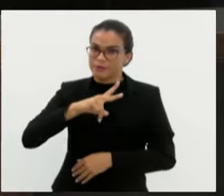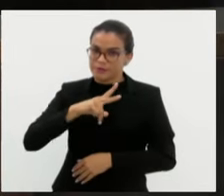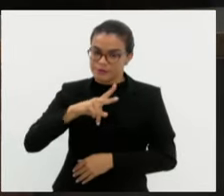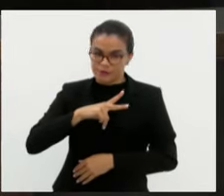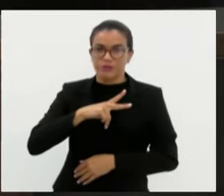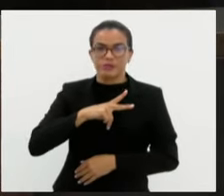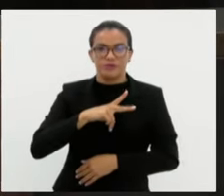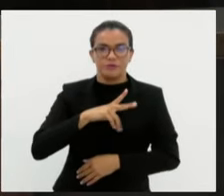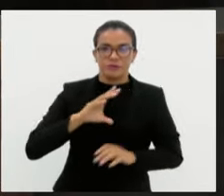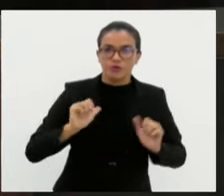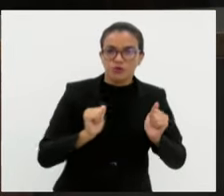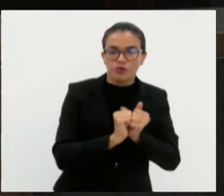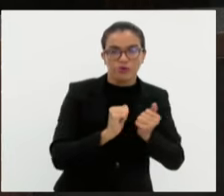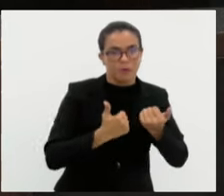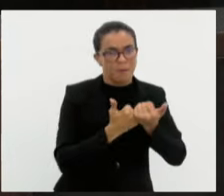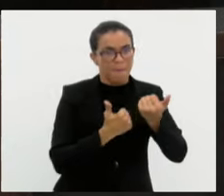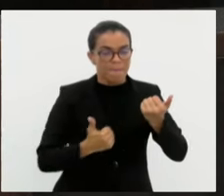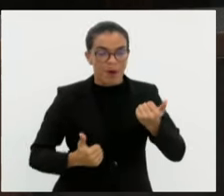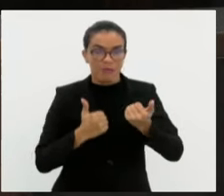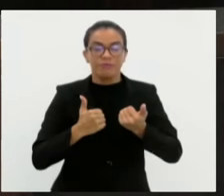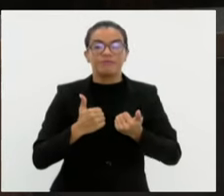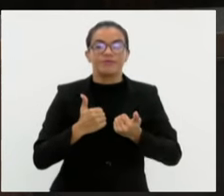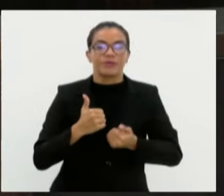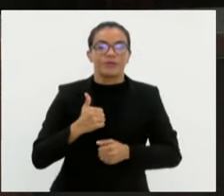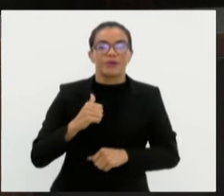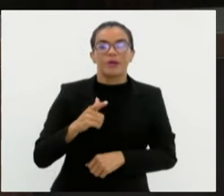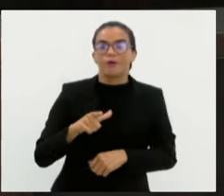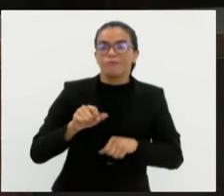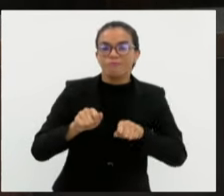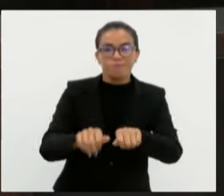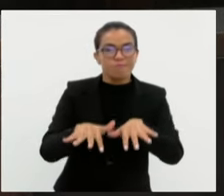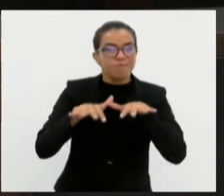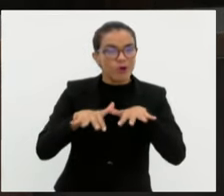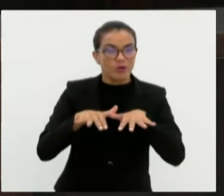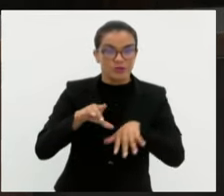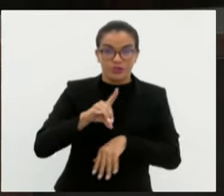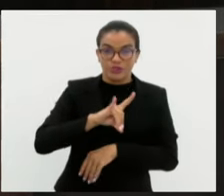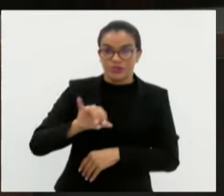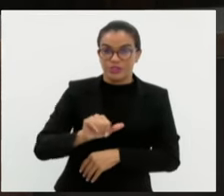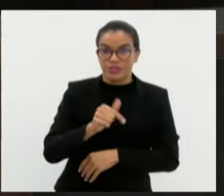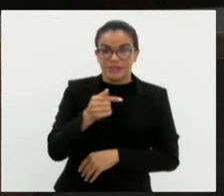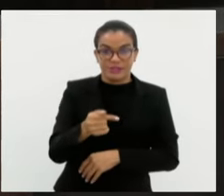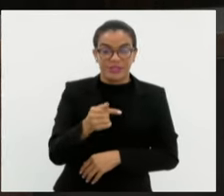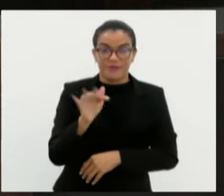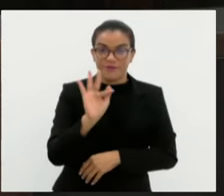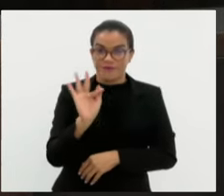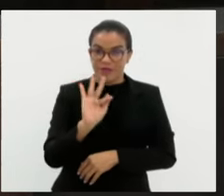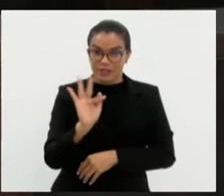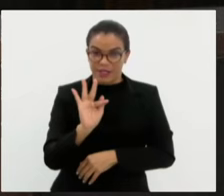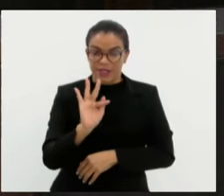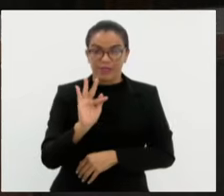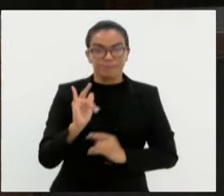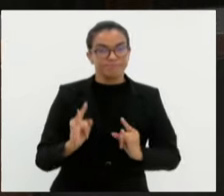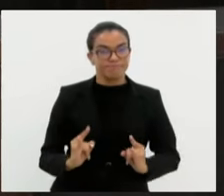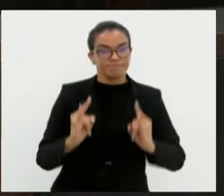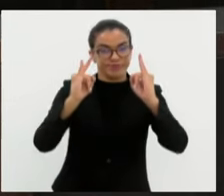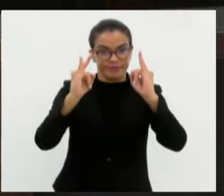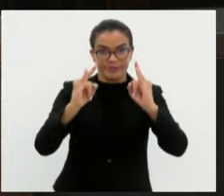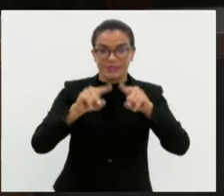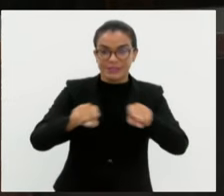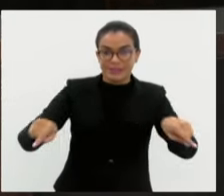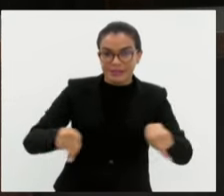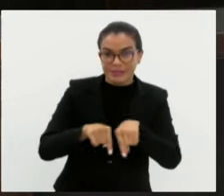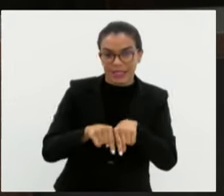suplentes, realizada em 7 de fevereiro de 2024, na sala 1809,